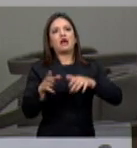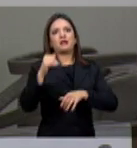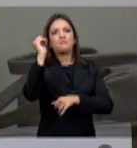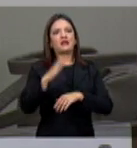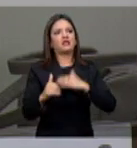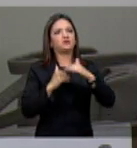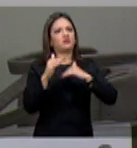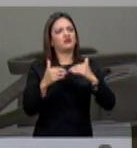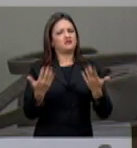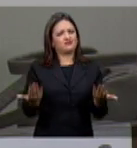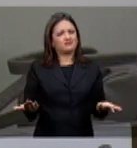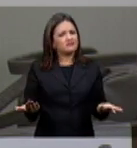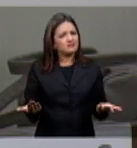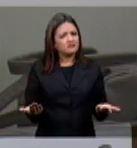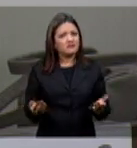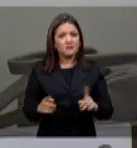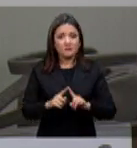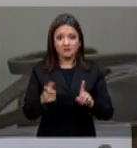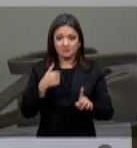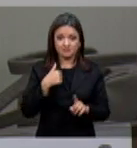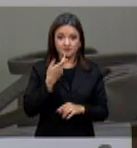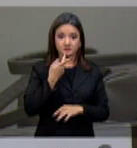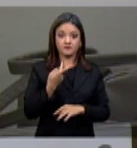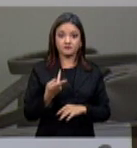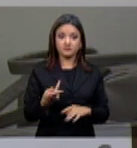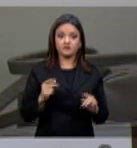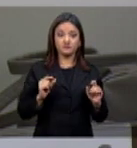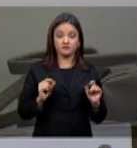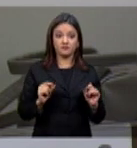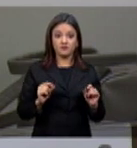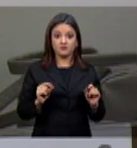E algo que eu tenho dito, onde eu tenho a oportunidade de falar